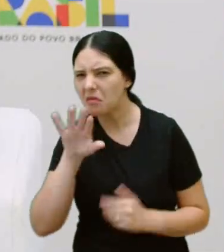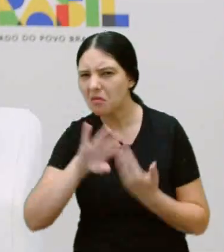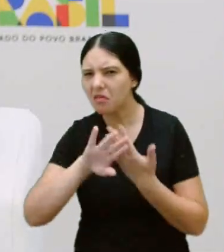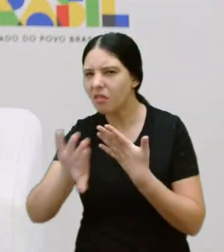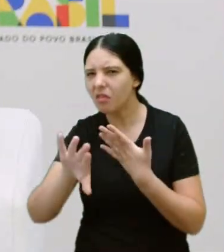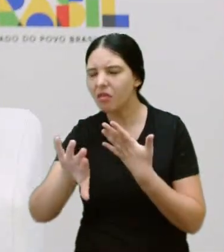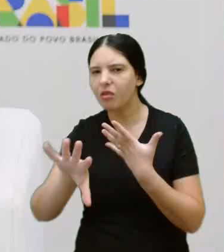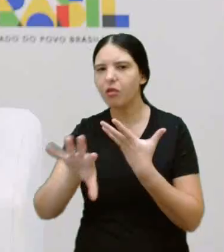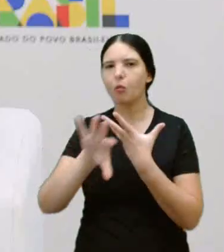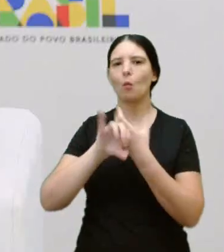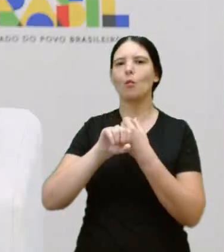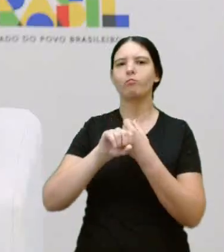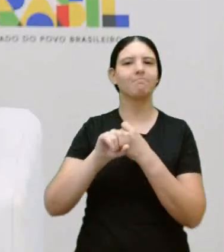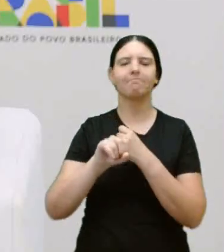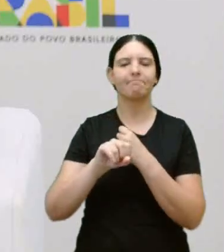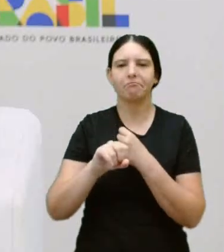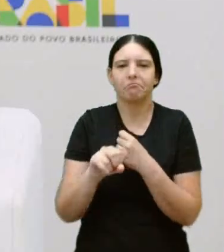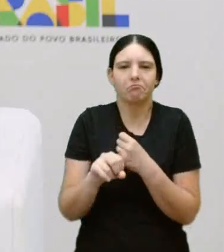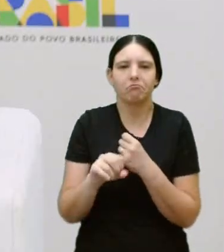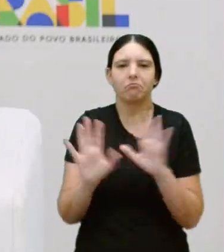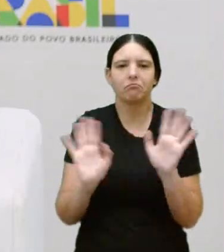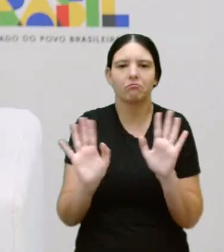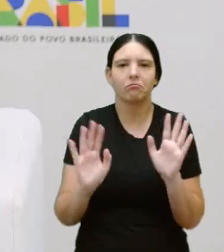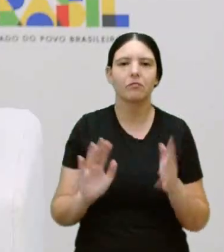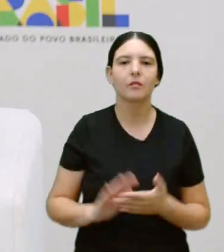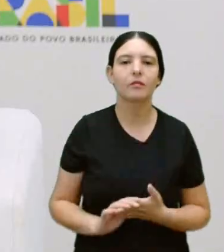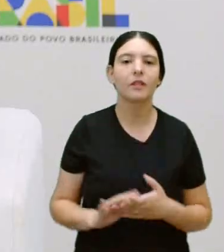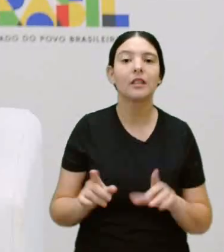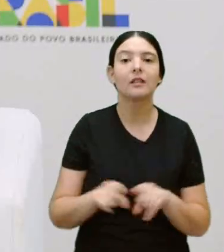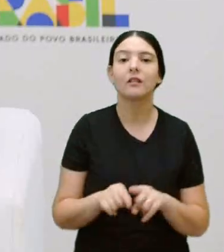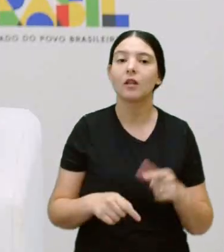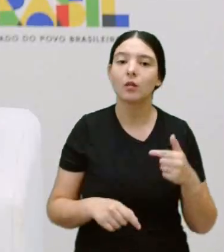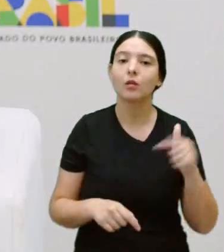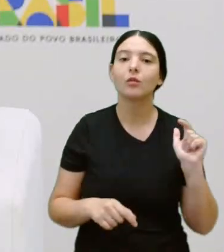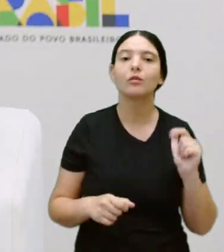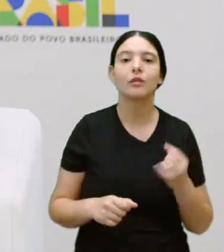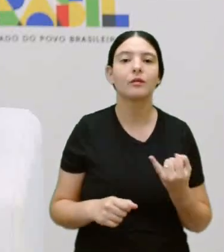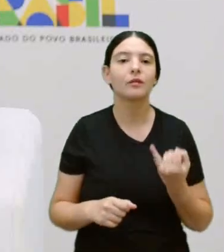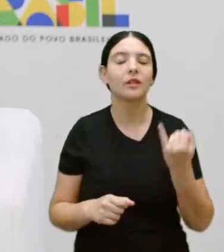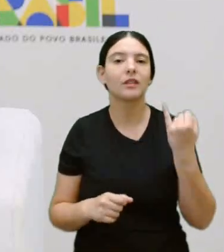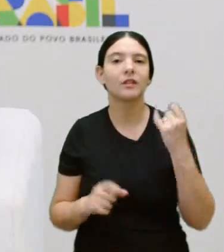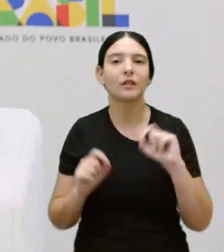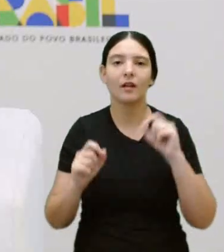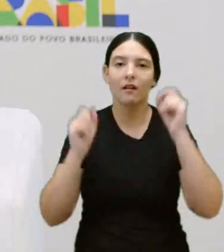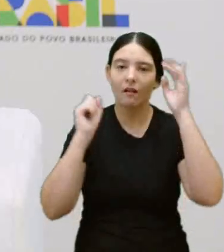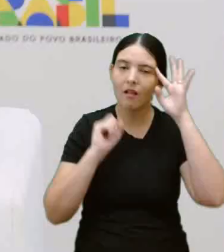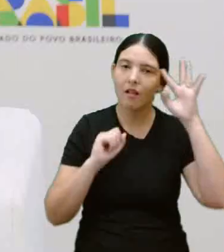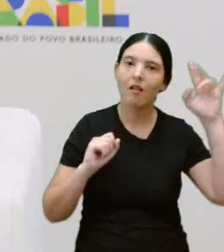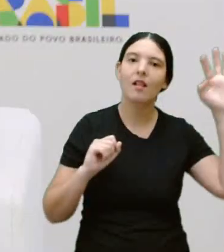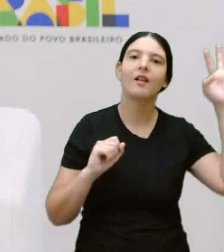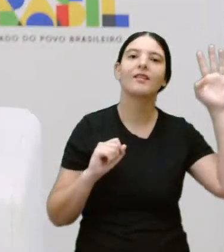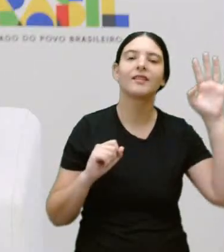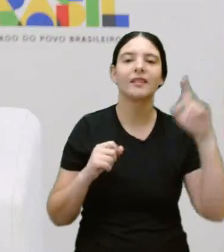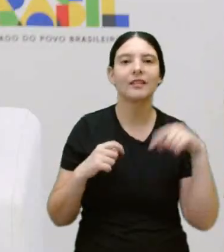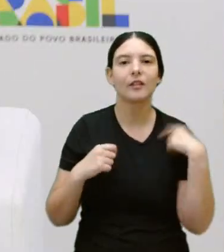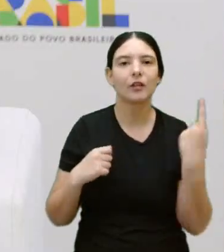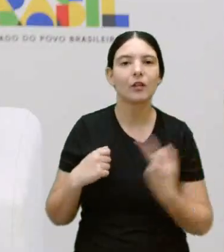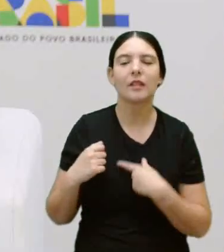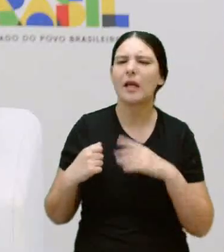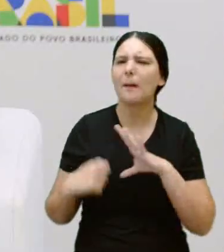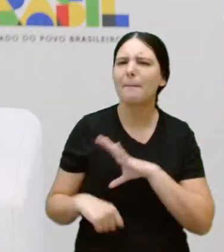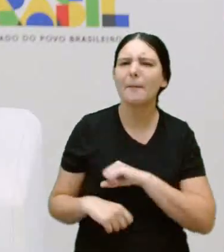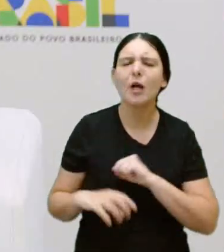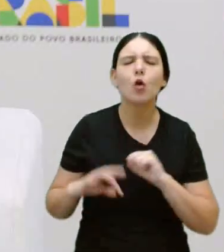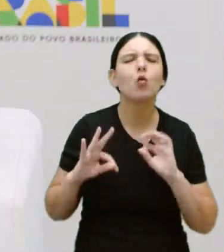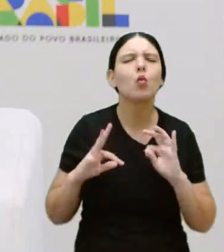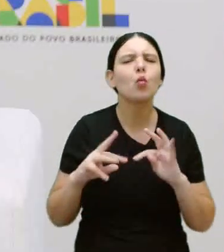desejo. E aí tem um outro elemento que eu acho importante salientar, que é a fantasia da gente poder amar tudo e todos.